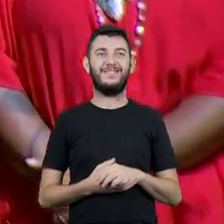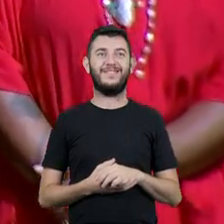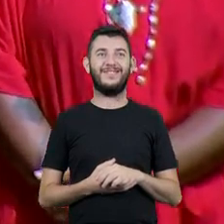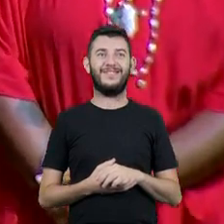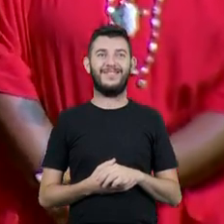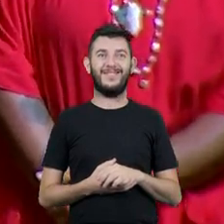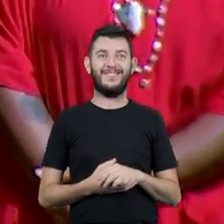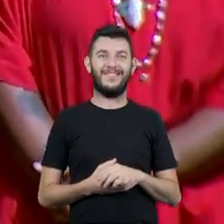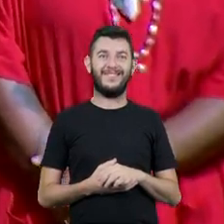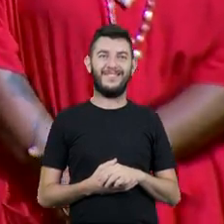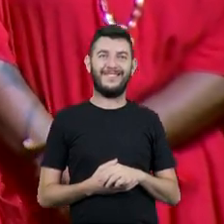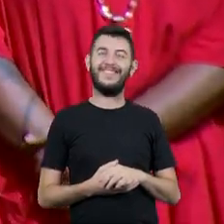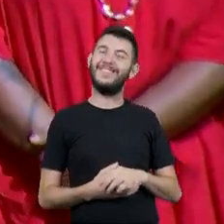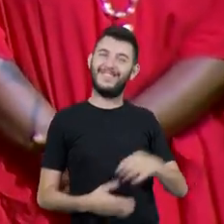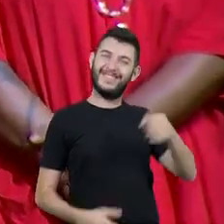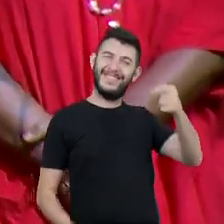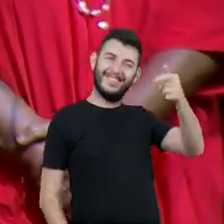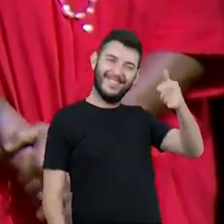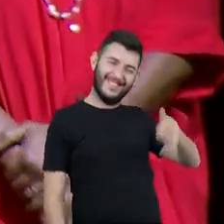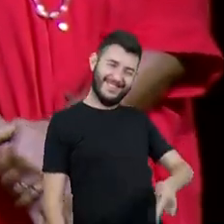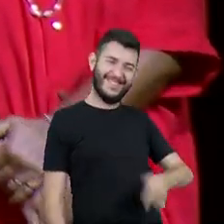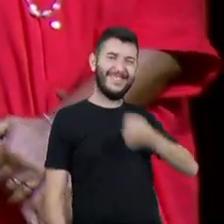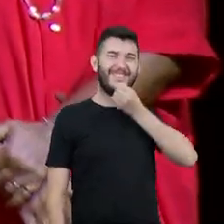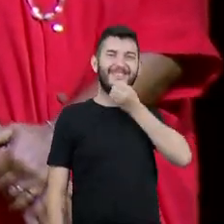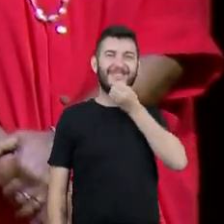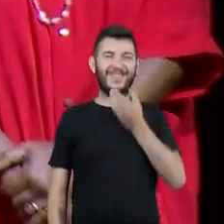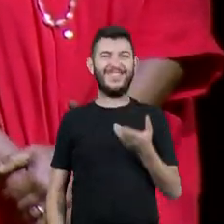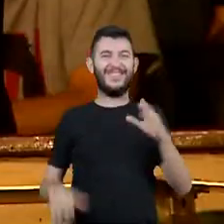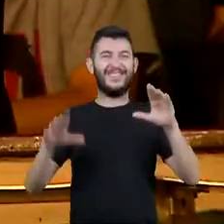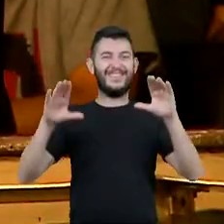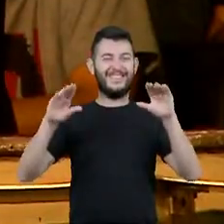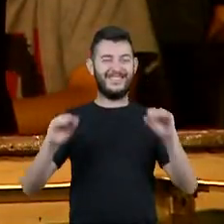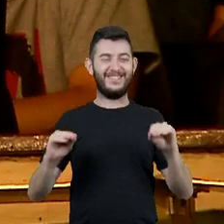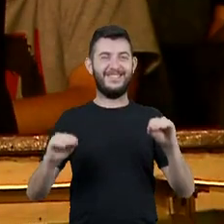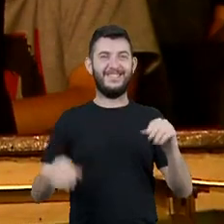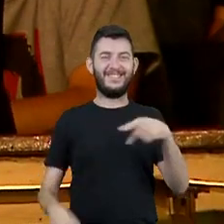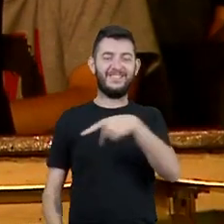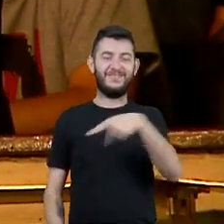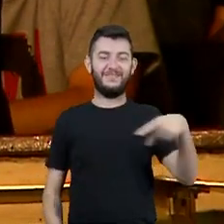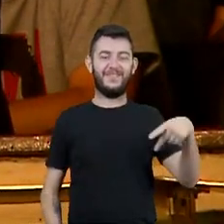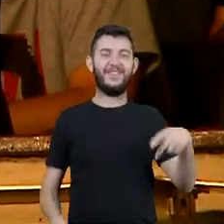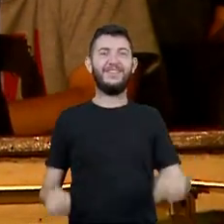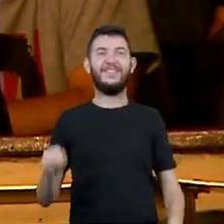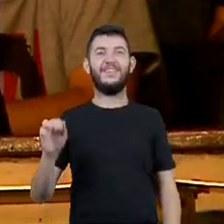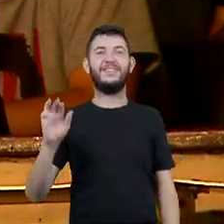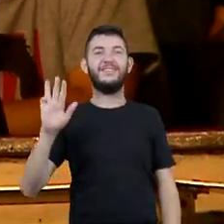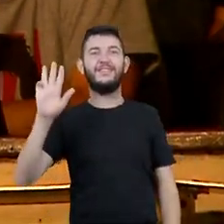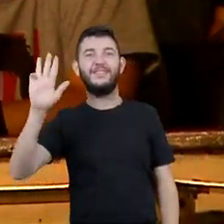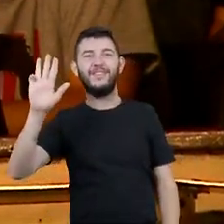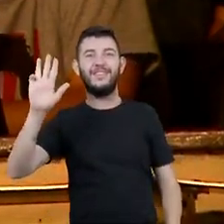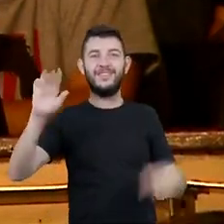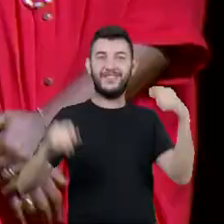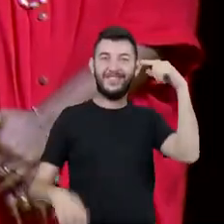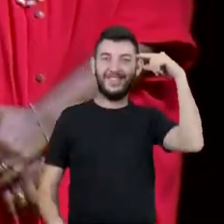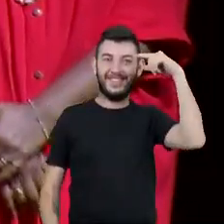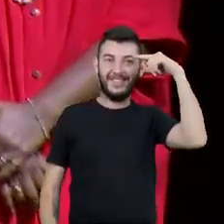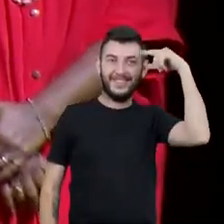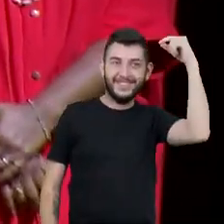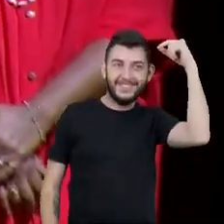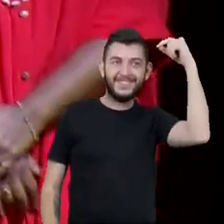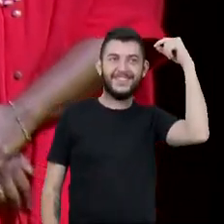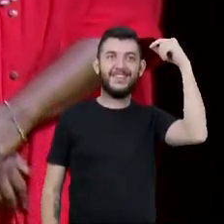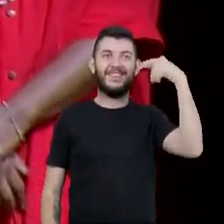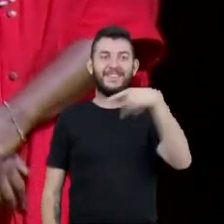Perdão. Boa noite, presidente Lula. Boa noite, Janja. Boa noite, presidenta Dilma. Boa noite